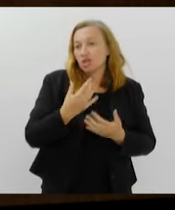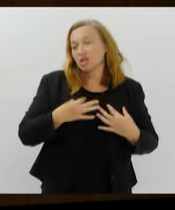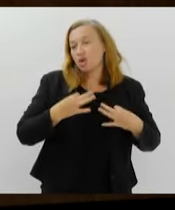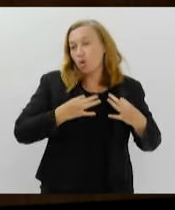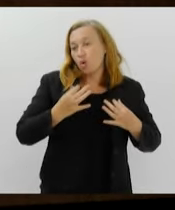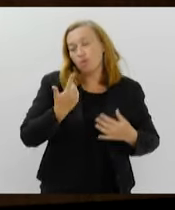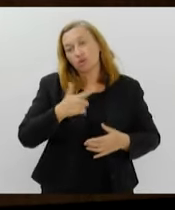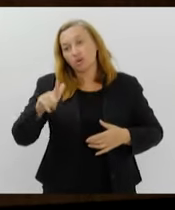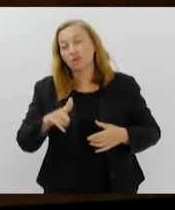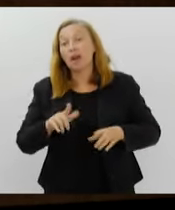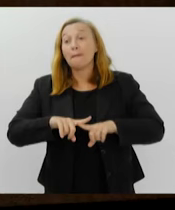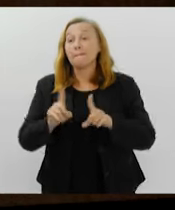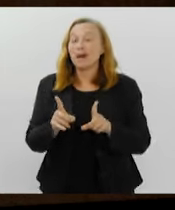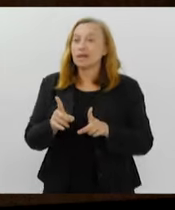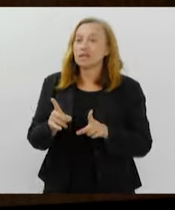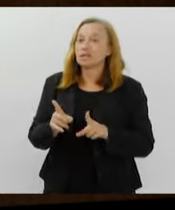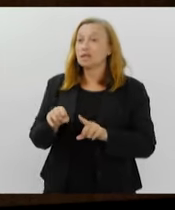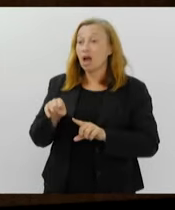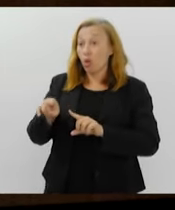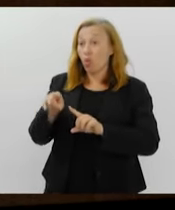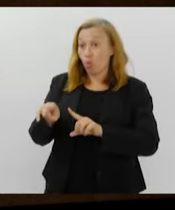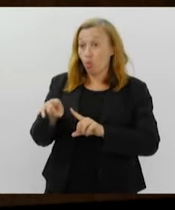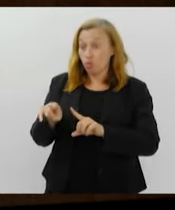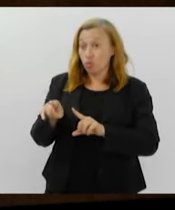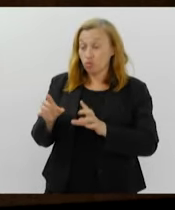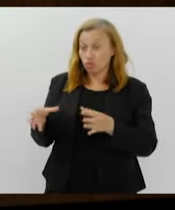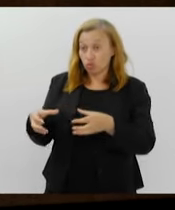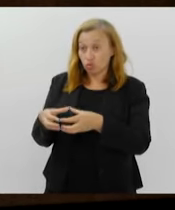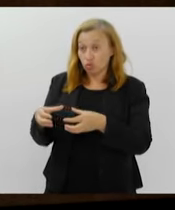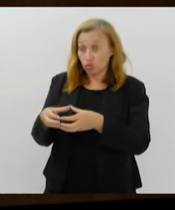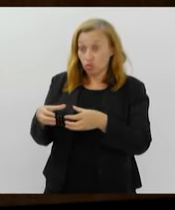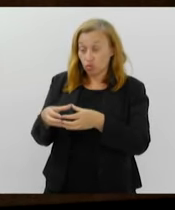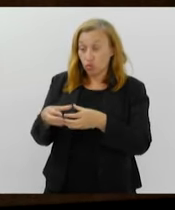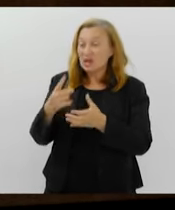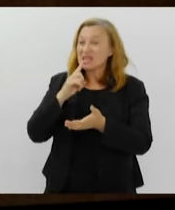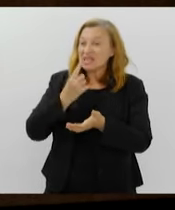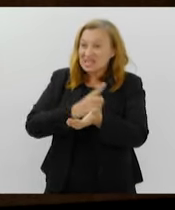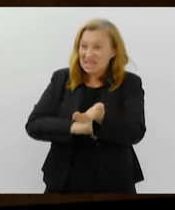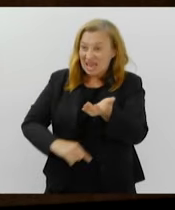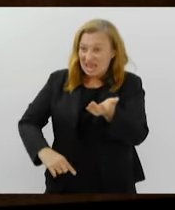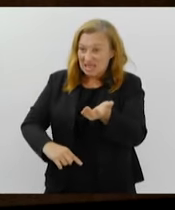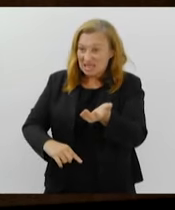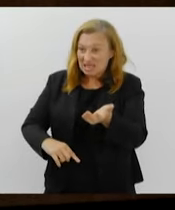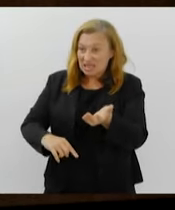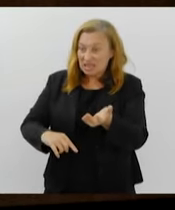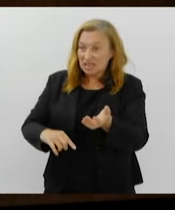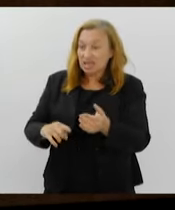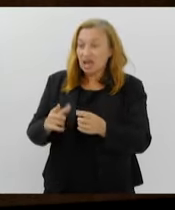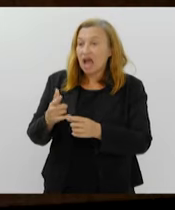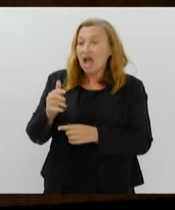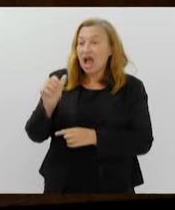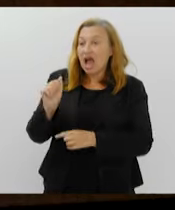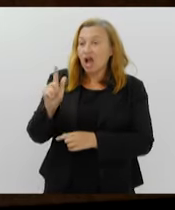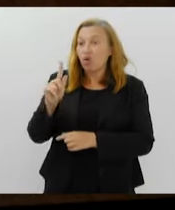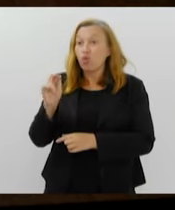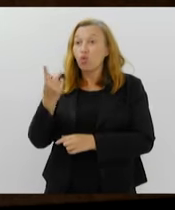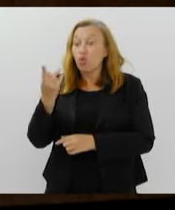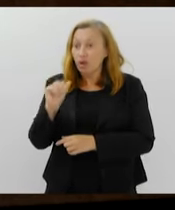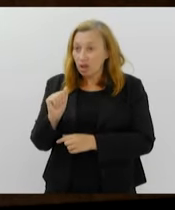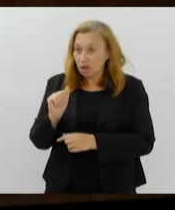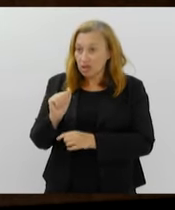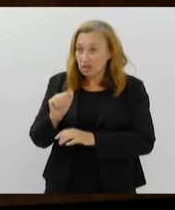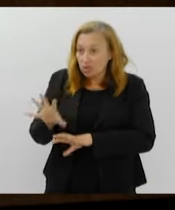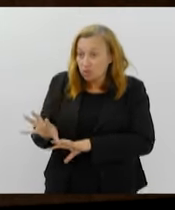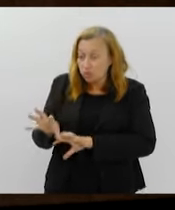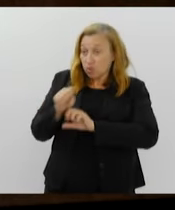parte que é contaminada Senador Marquinho sangue contaminado agulhas contaminadas uma parte